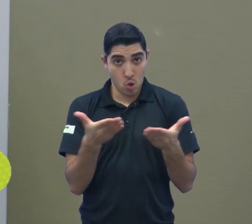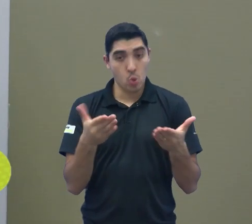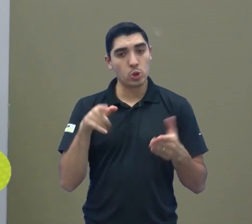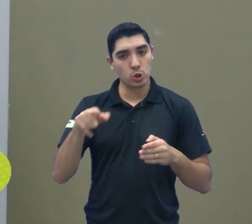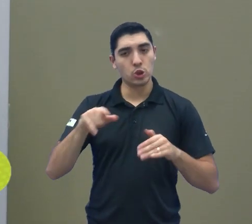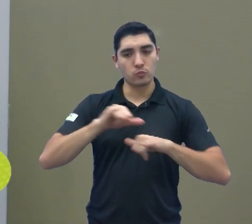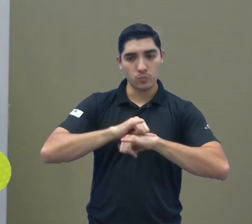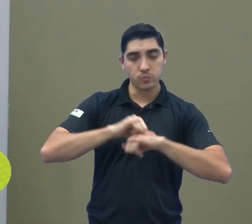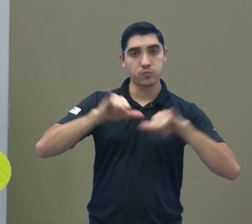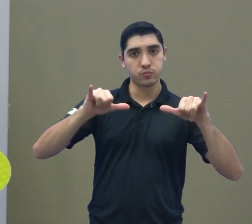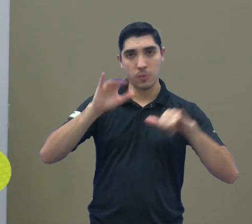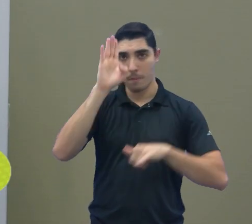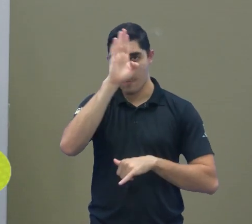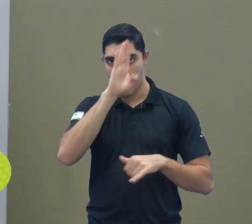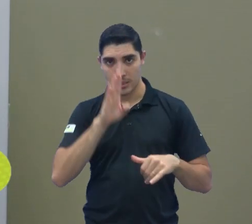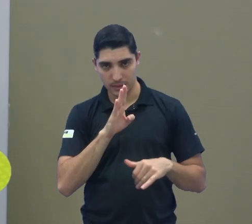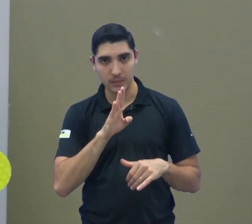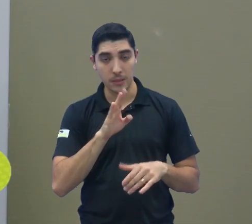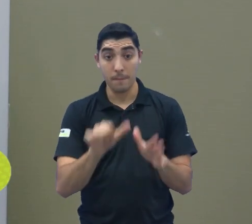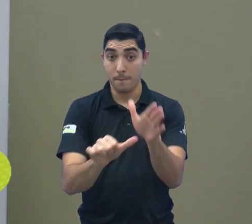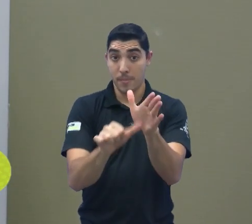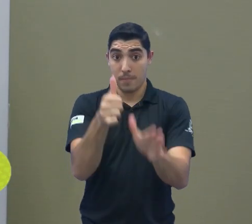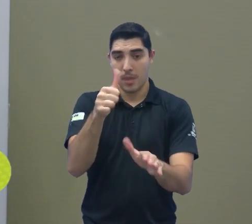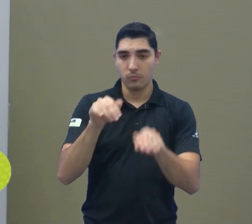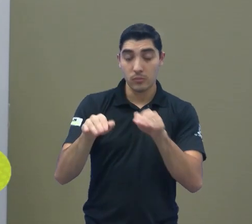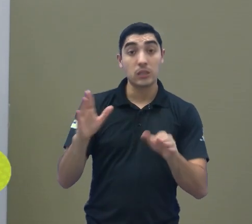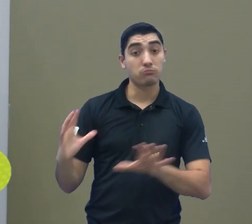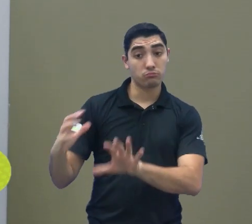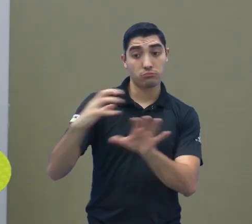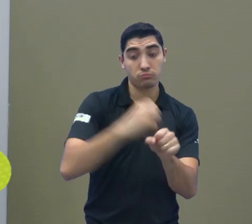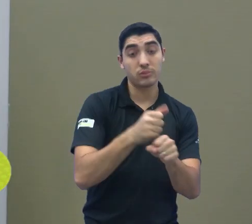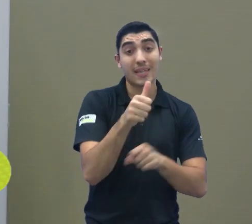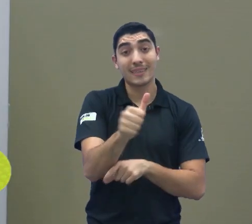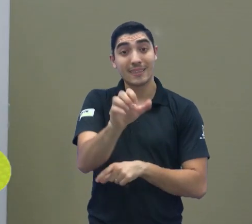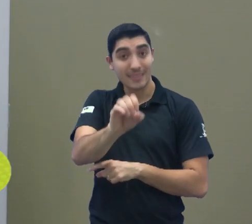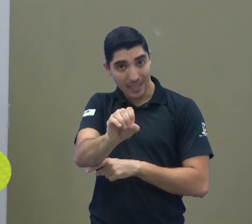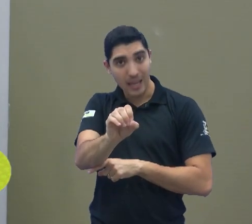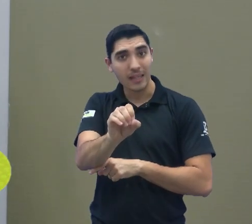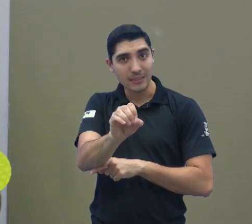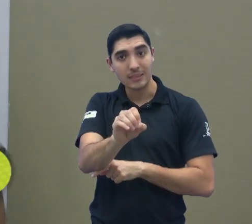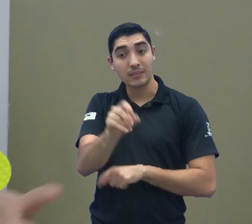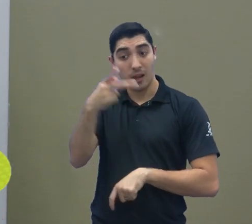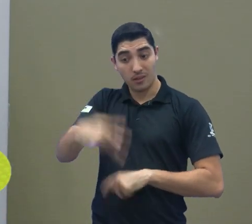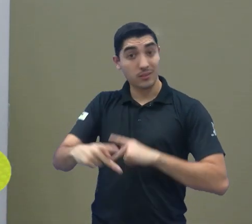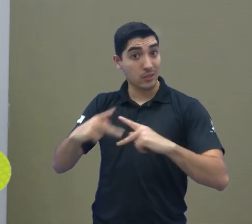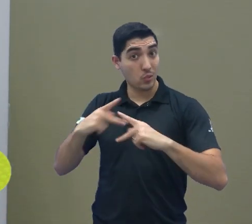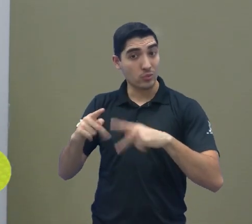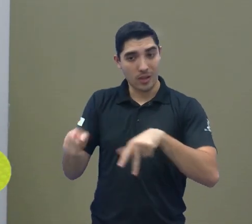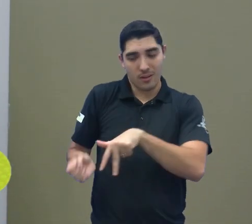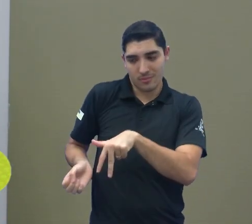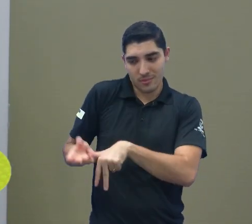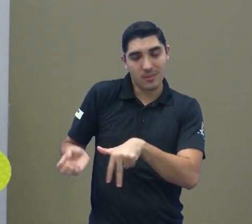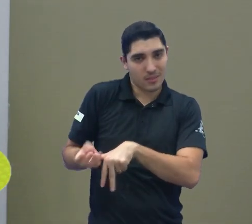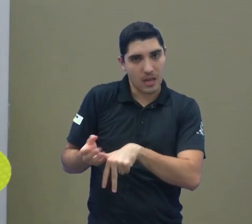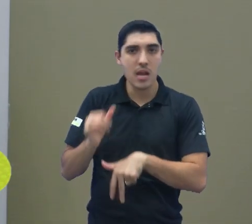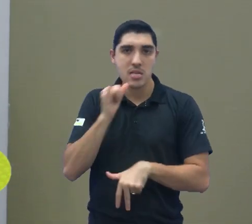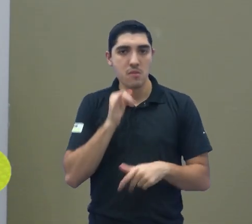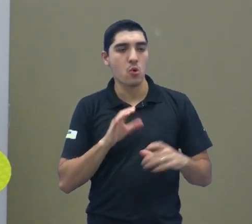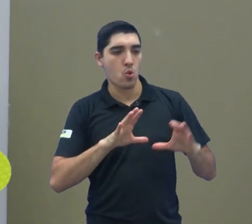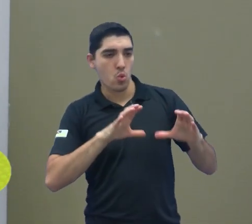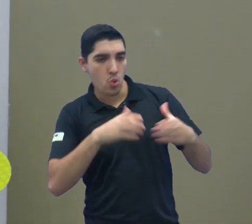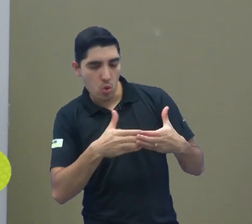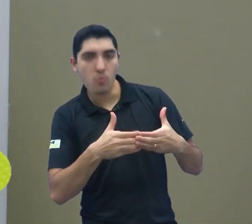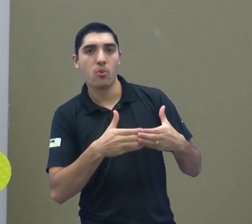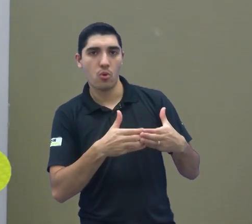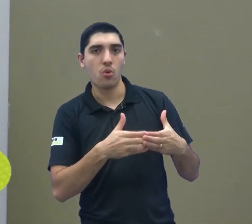brasileira, primeira convocação do ano, e hoje a gente teve 10 convocados, né, representantes do Instituto Athlon, então, entre atletas, assistentes esportivos e eu na função